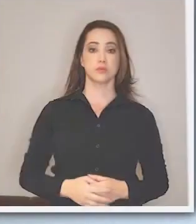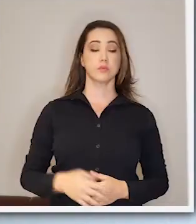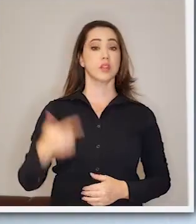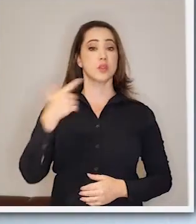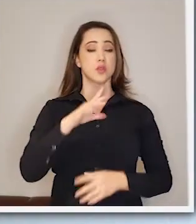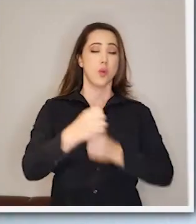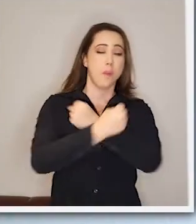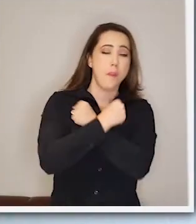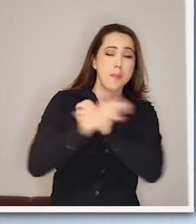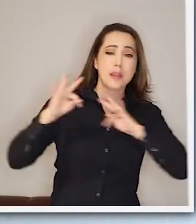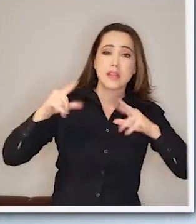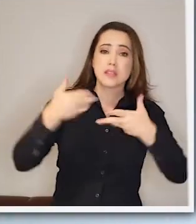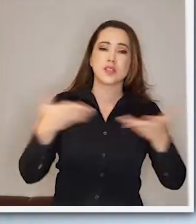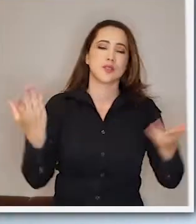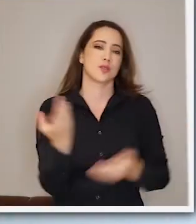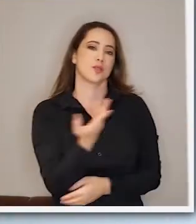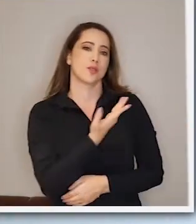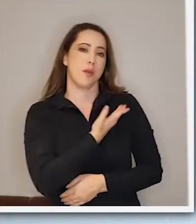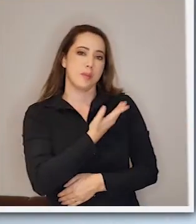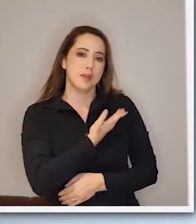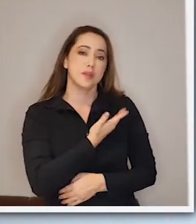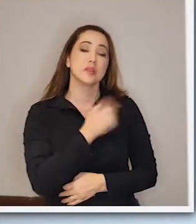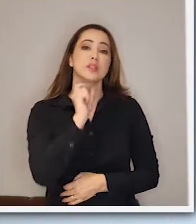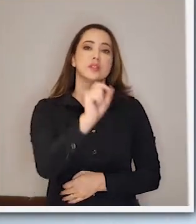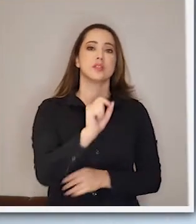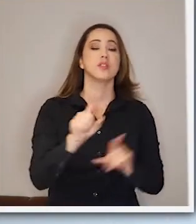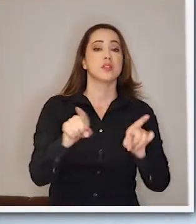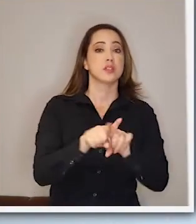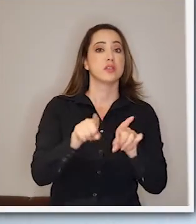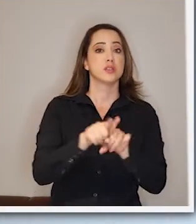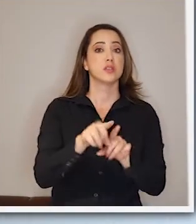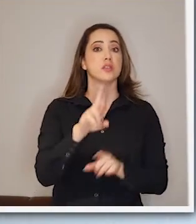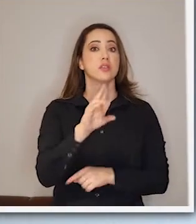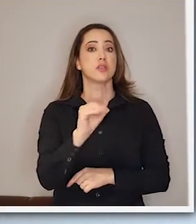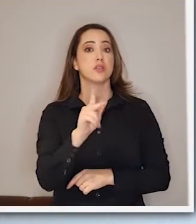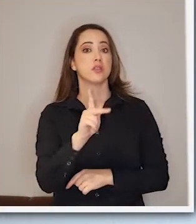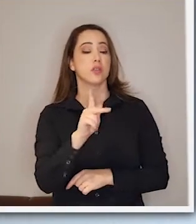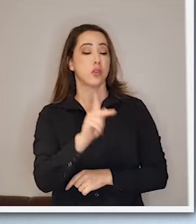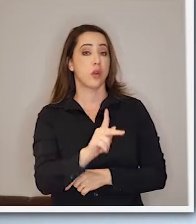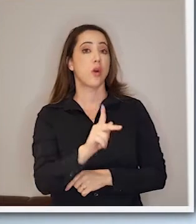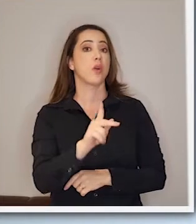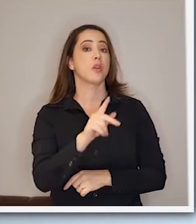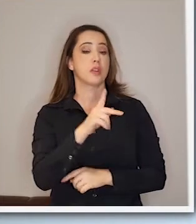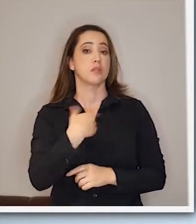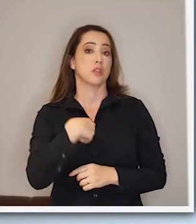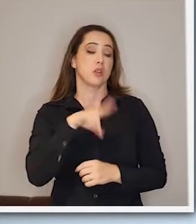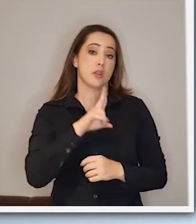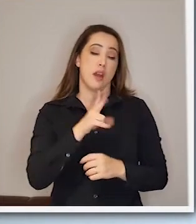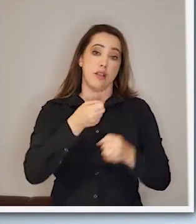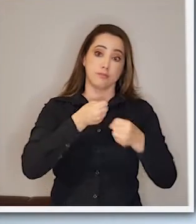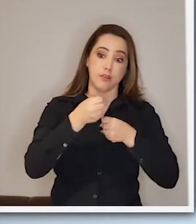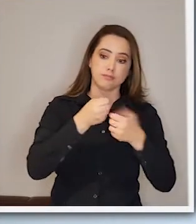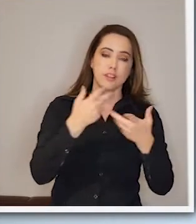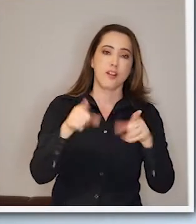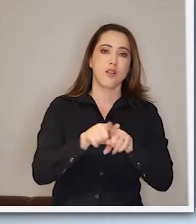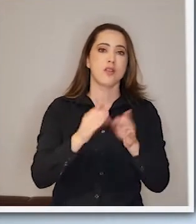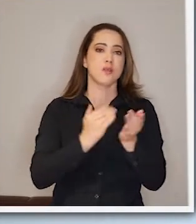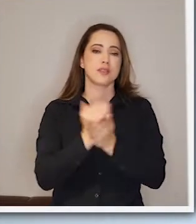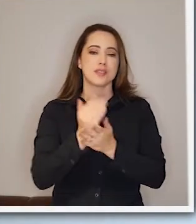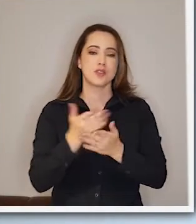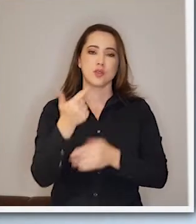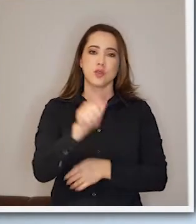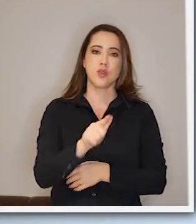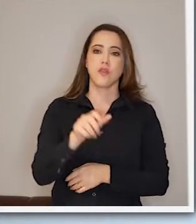Mais uma vez um abraço a todos os nossos amigos aí do Block One Podcast, começando mais uma vez. Adriano Zanella,